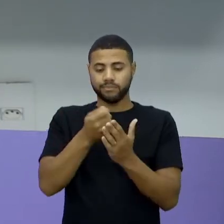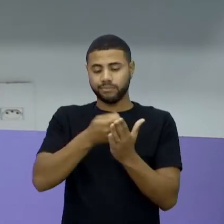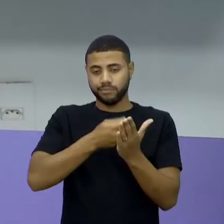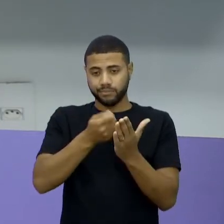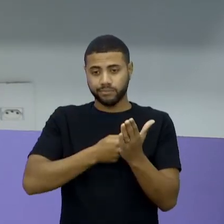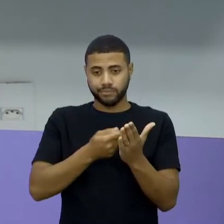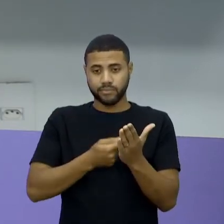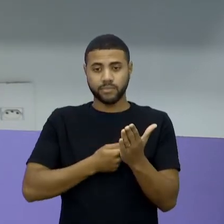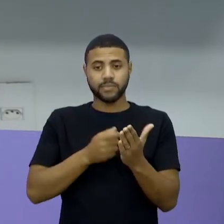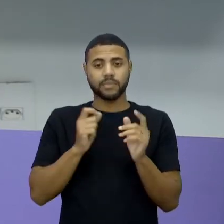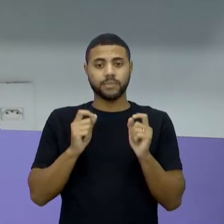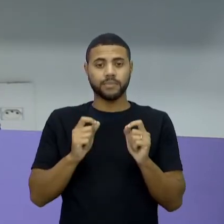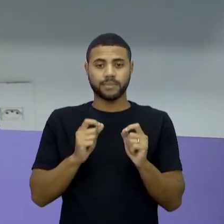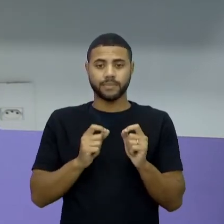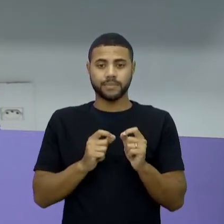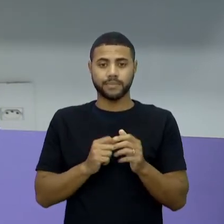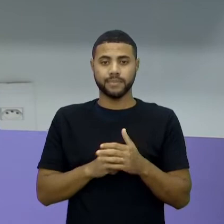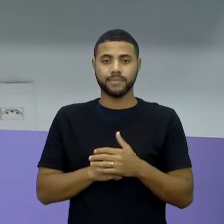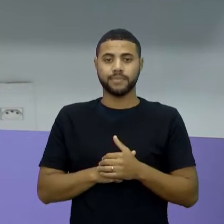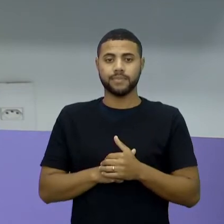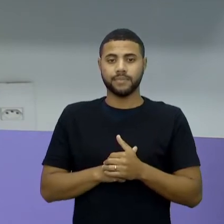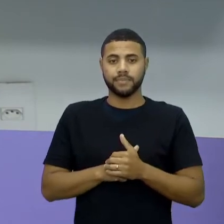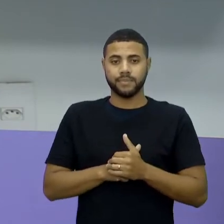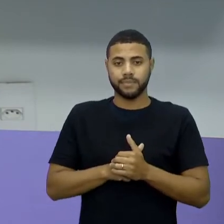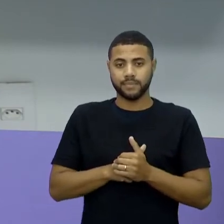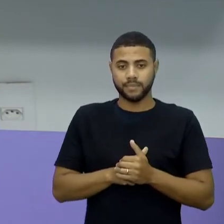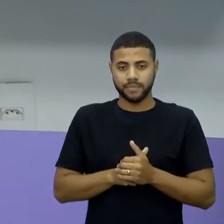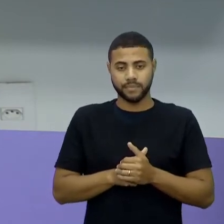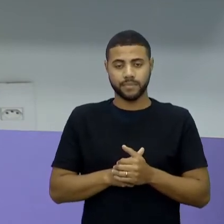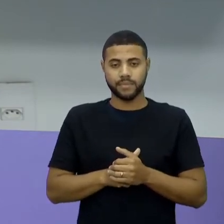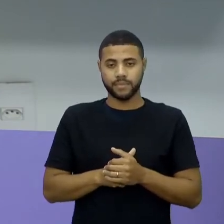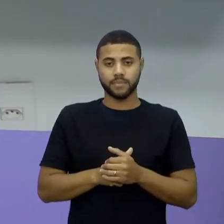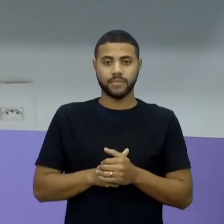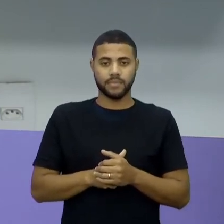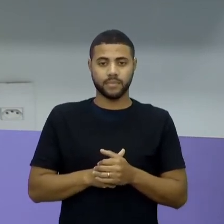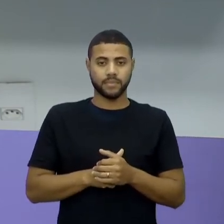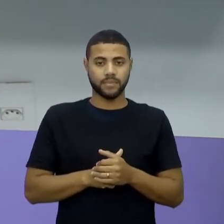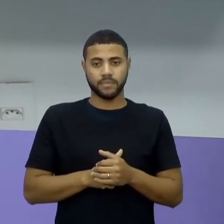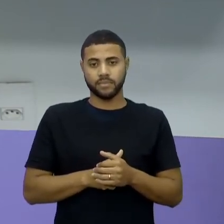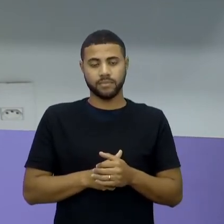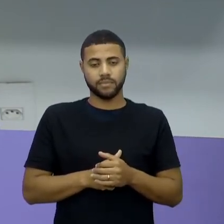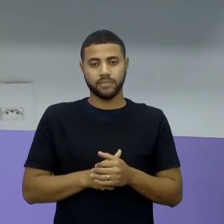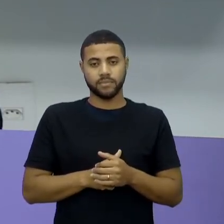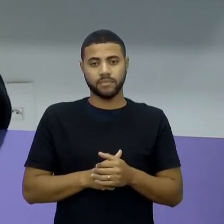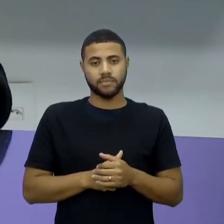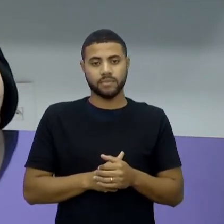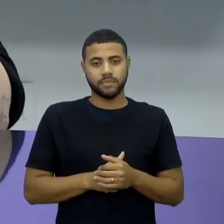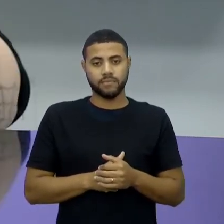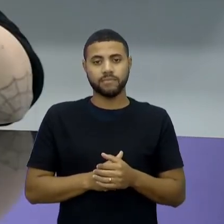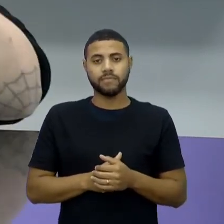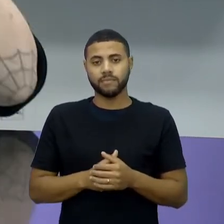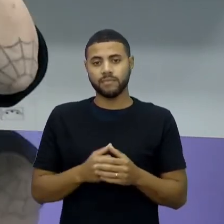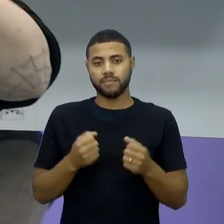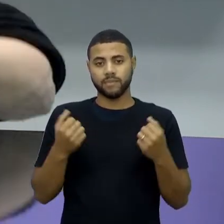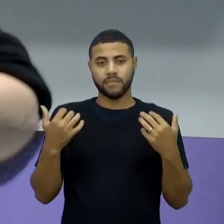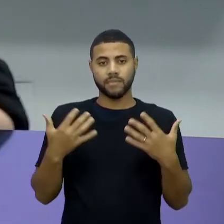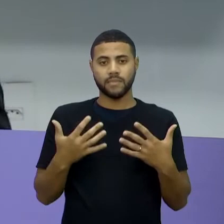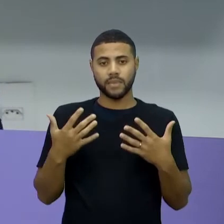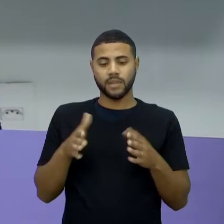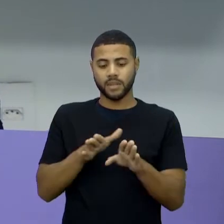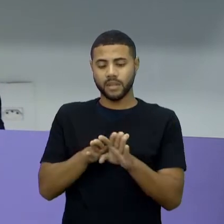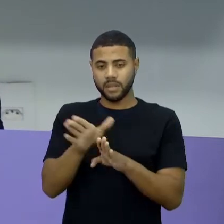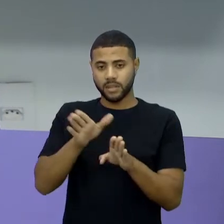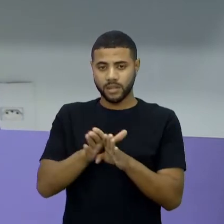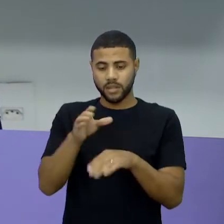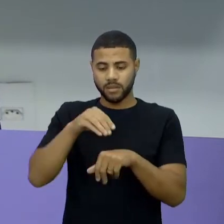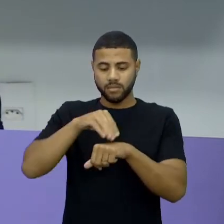que escrevem sobre a doutrina, não é bem uma doutrina, mas um guia